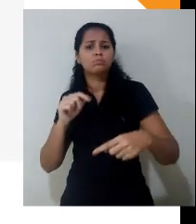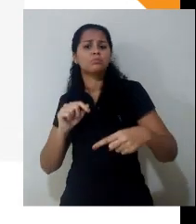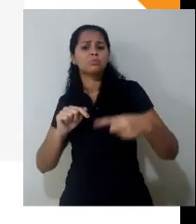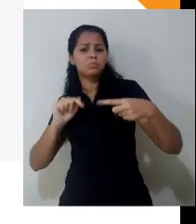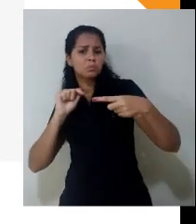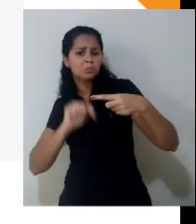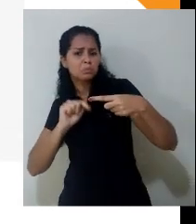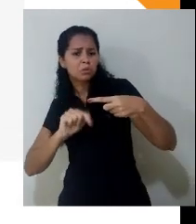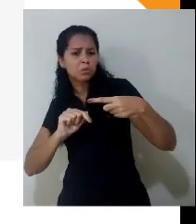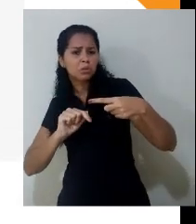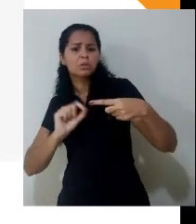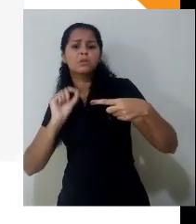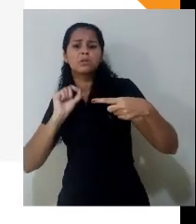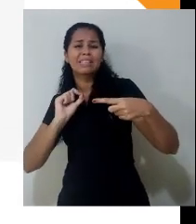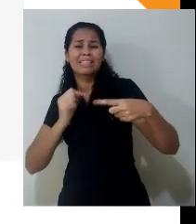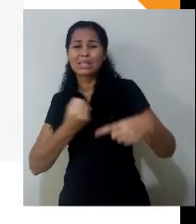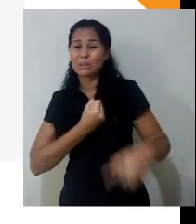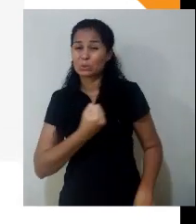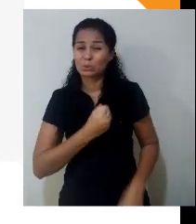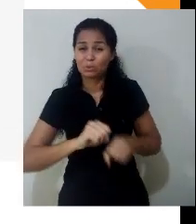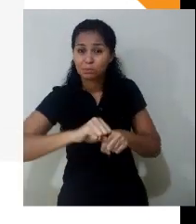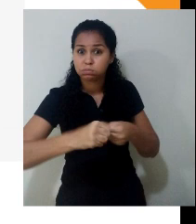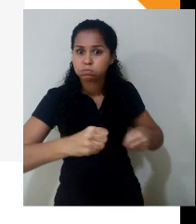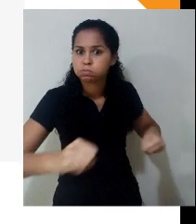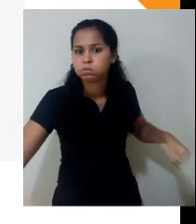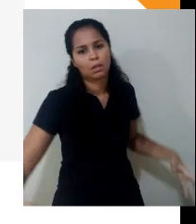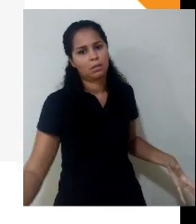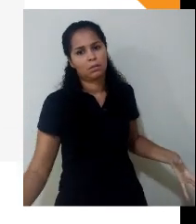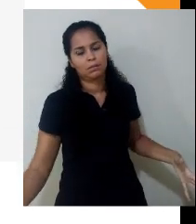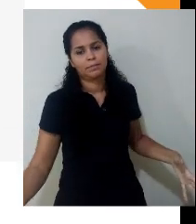escala ele seja muito grande. Tá vendo aí? Ó?